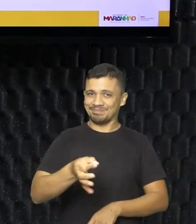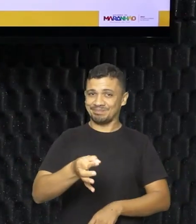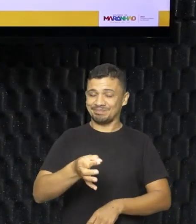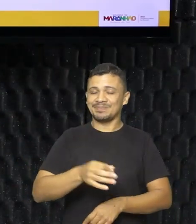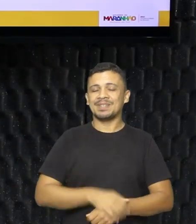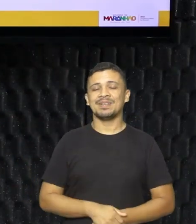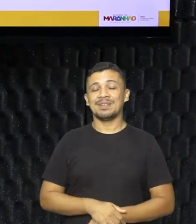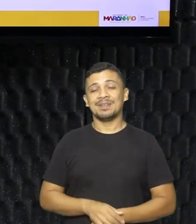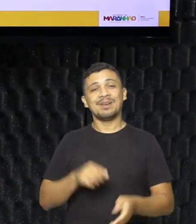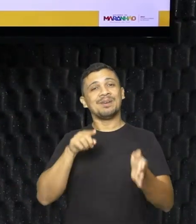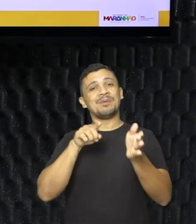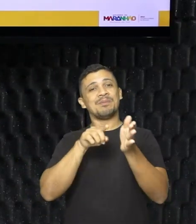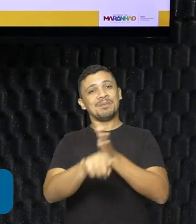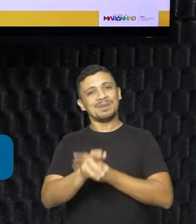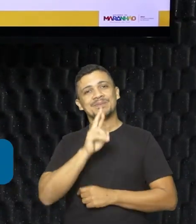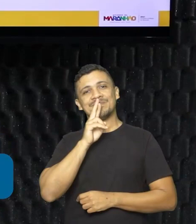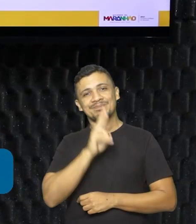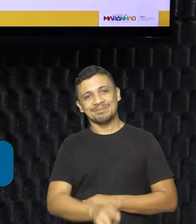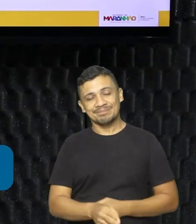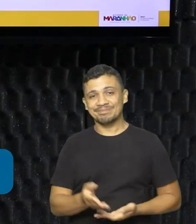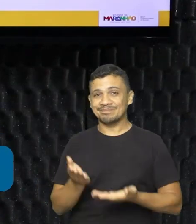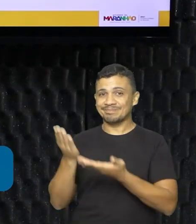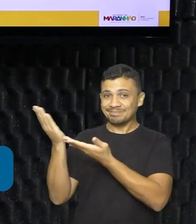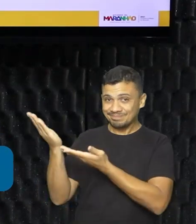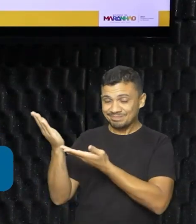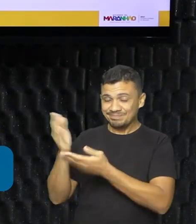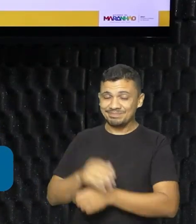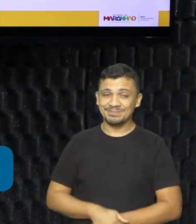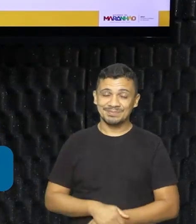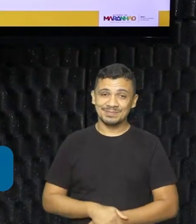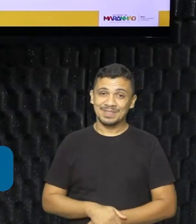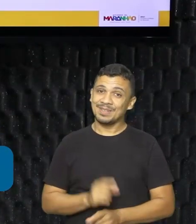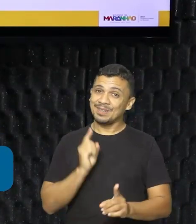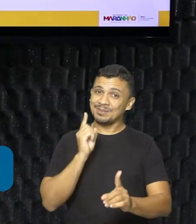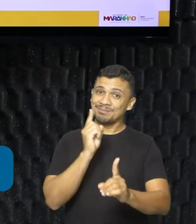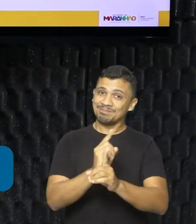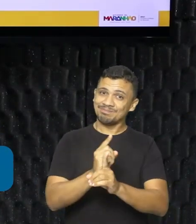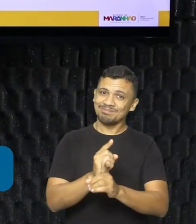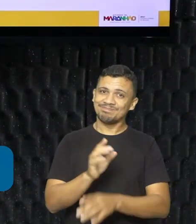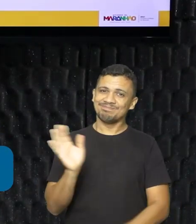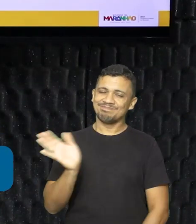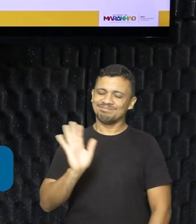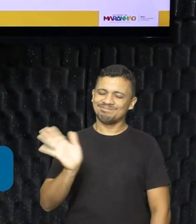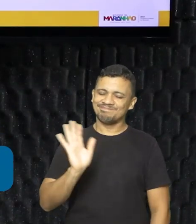Então, mais uma questão para o nosso gibi e eu te vejo na próxima.